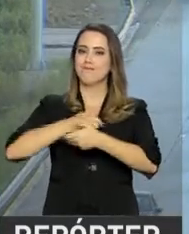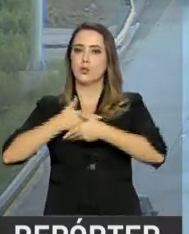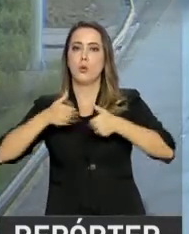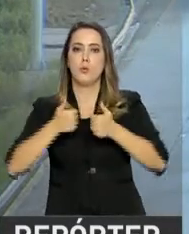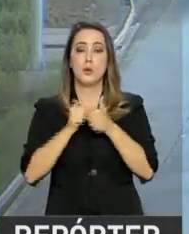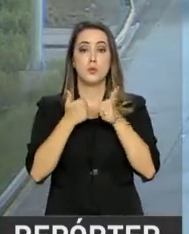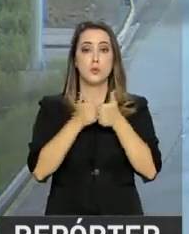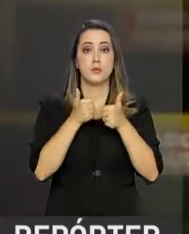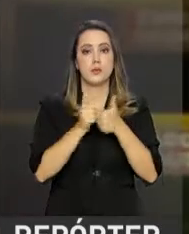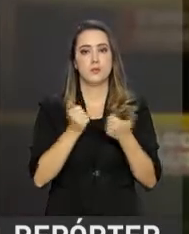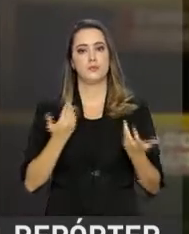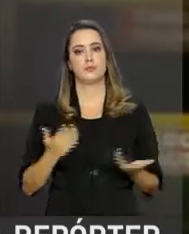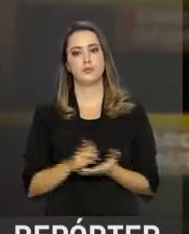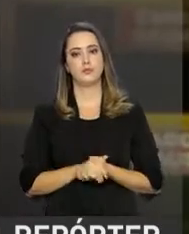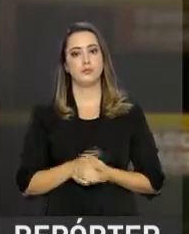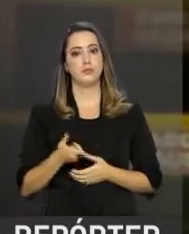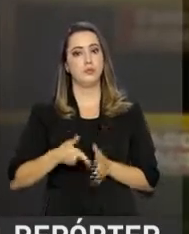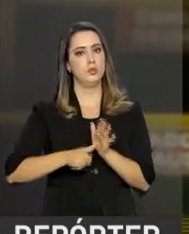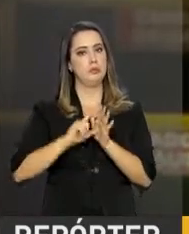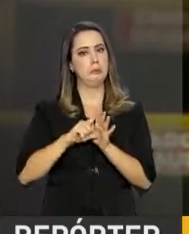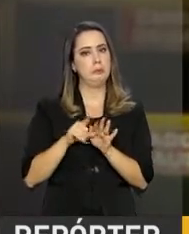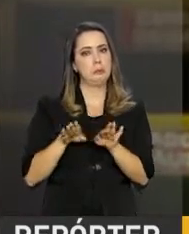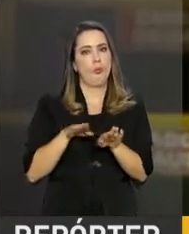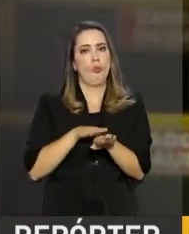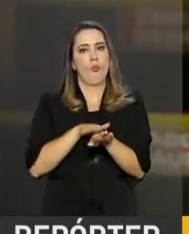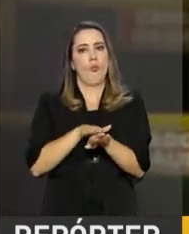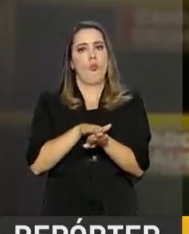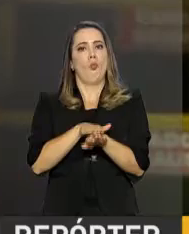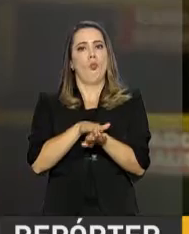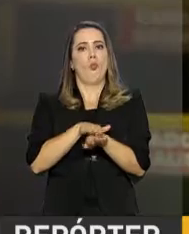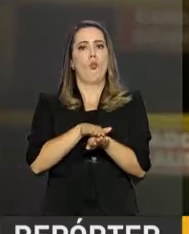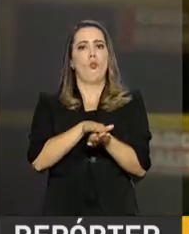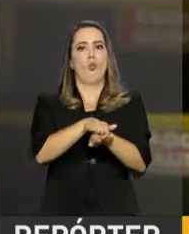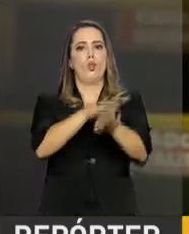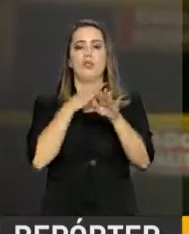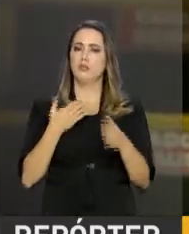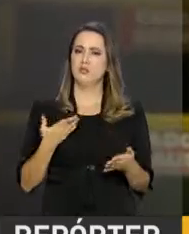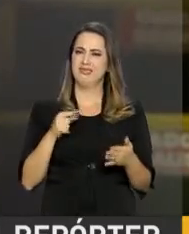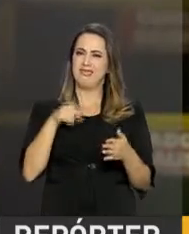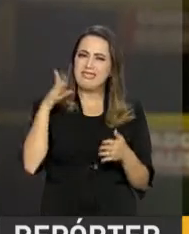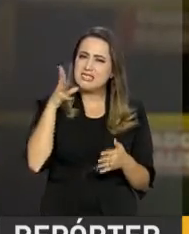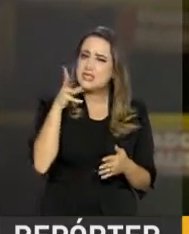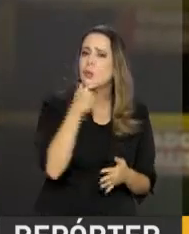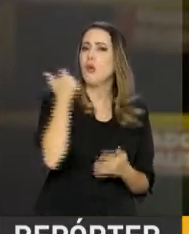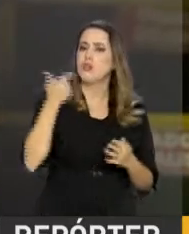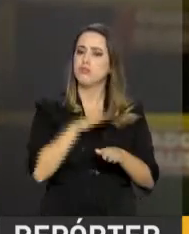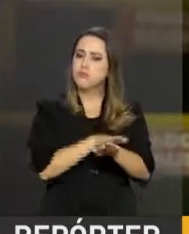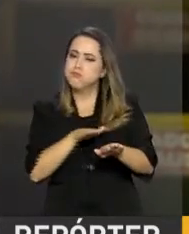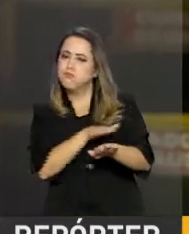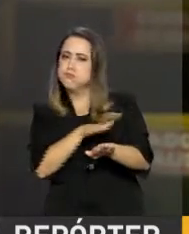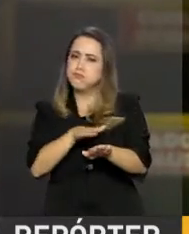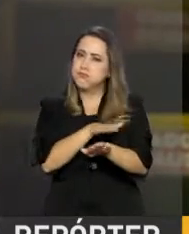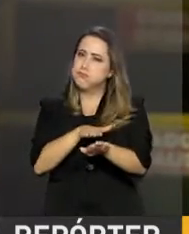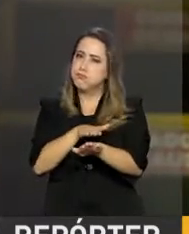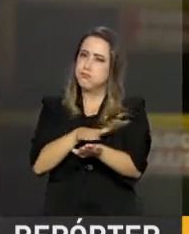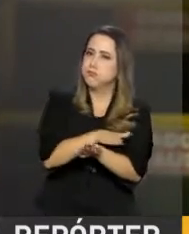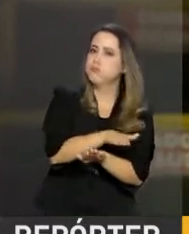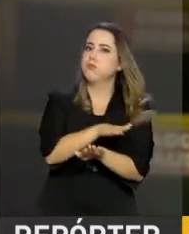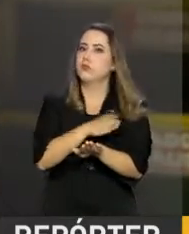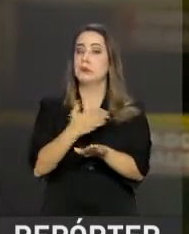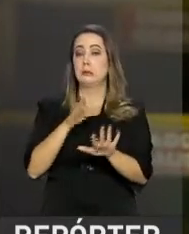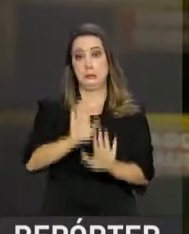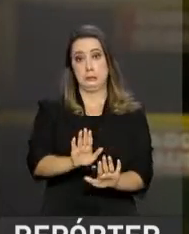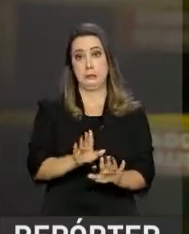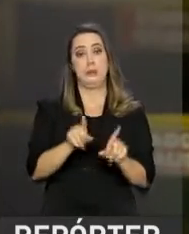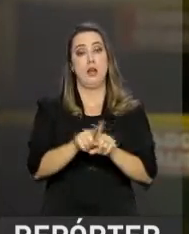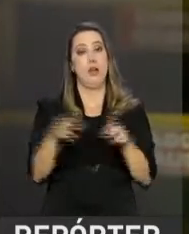transporte rodoviário antes era uma pista estreita a gente perdia muito tempo a fazer ultrapassagens caminhões então